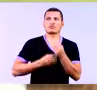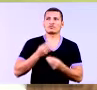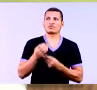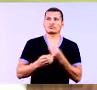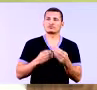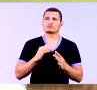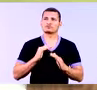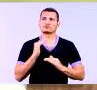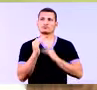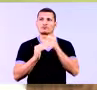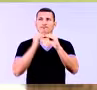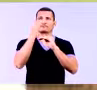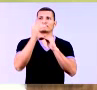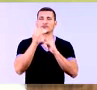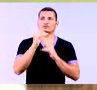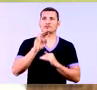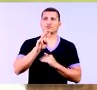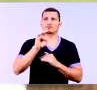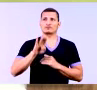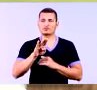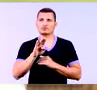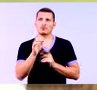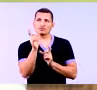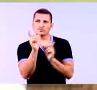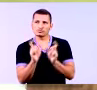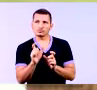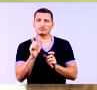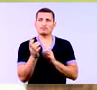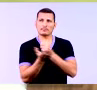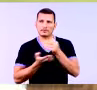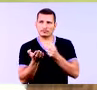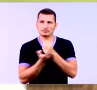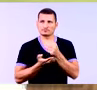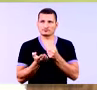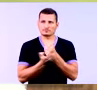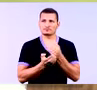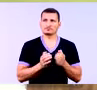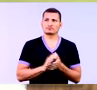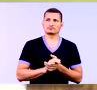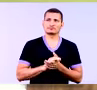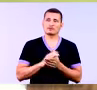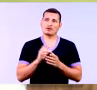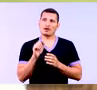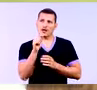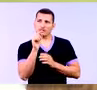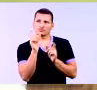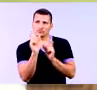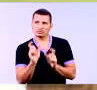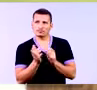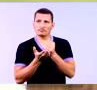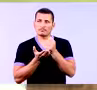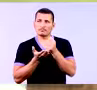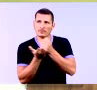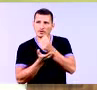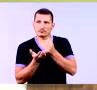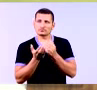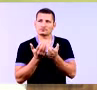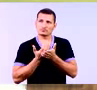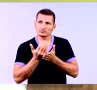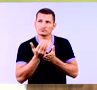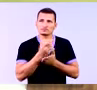se desenvolver uma página web oferecendo uma estrutura básica. Então a gente oferece uma estrutura básica e a partir dessa estrutura vocês vão